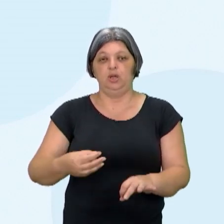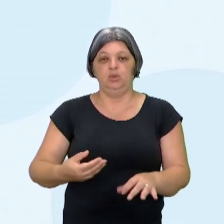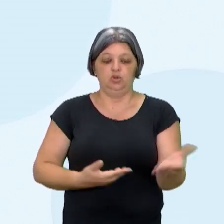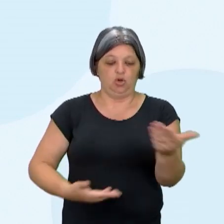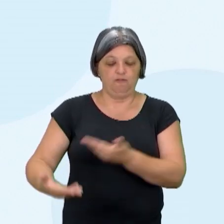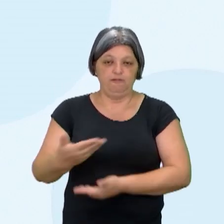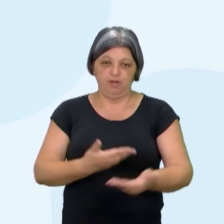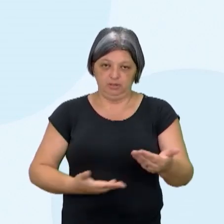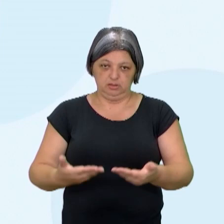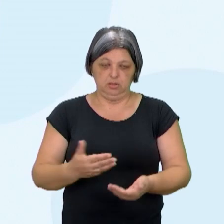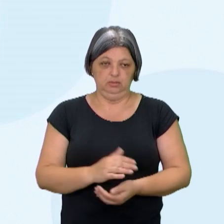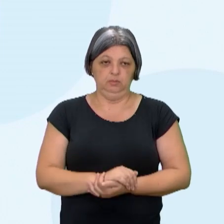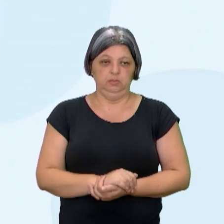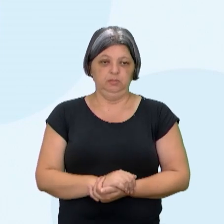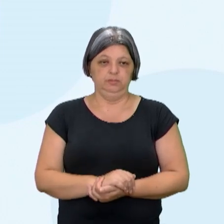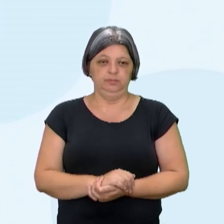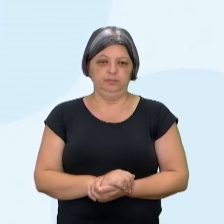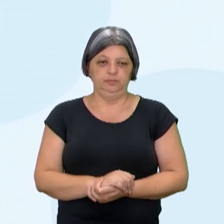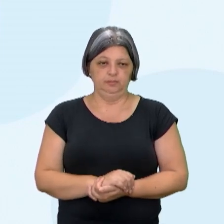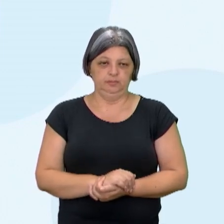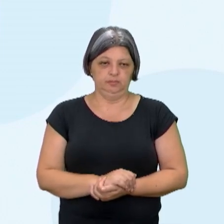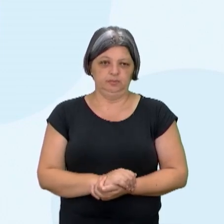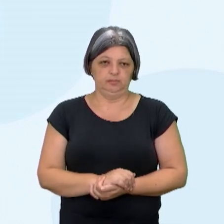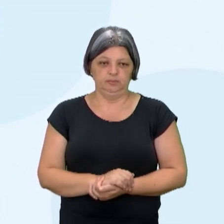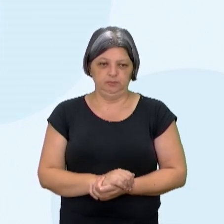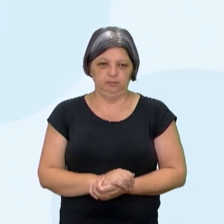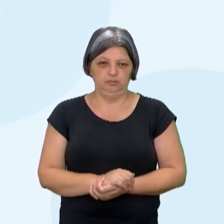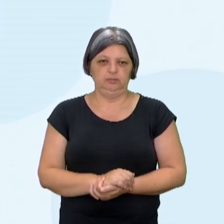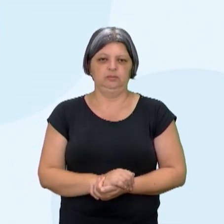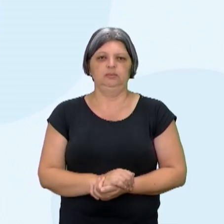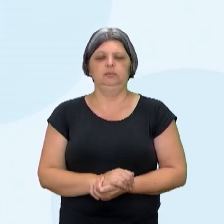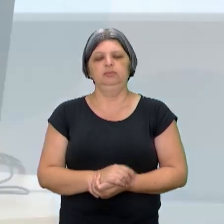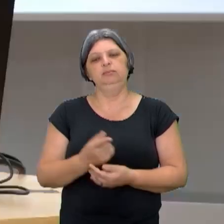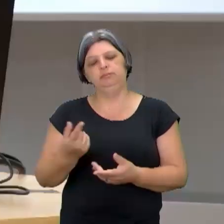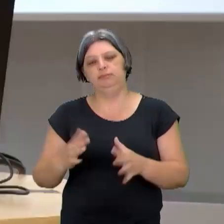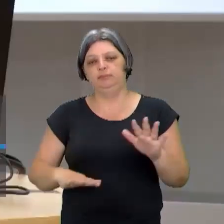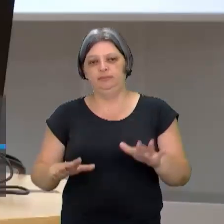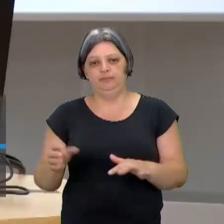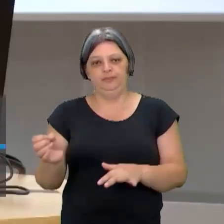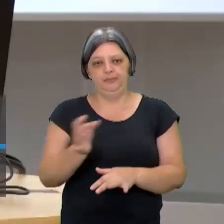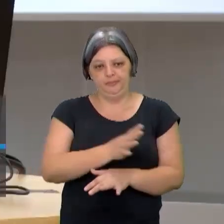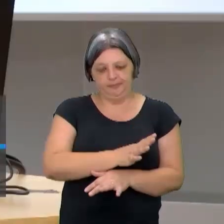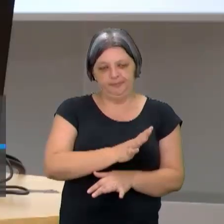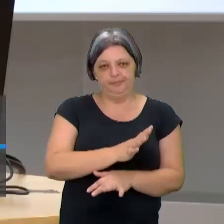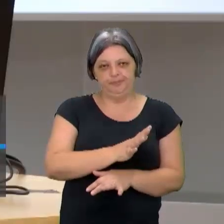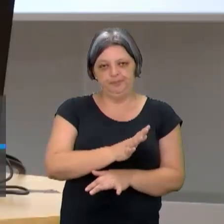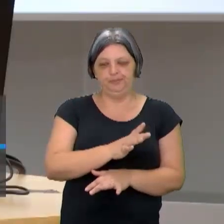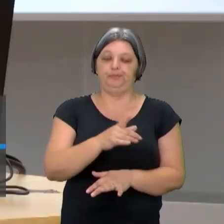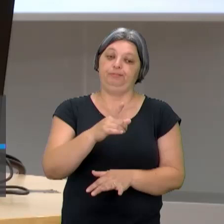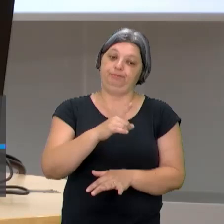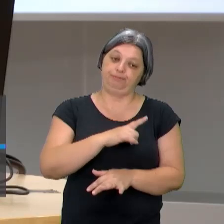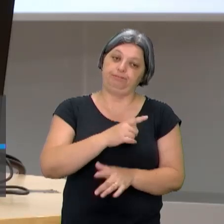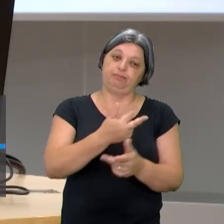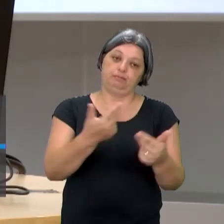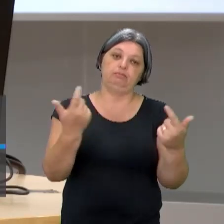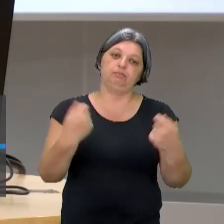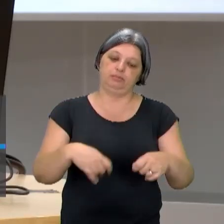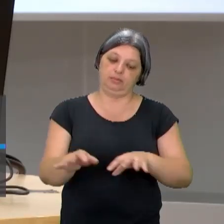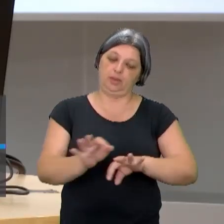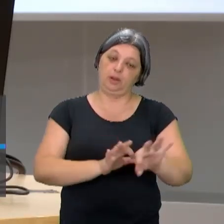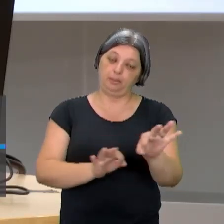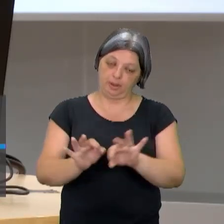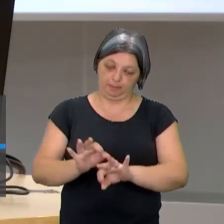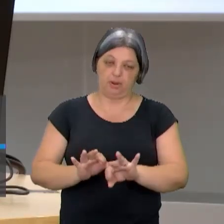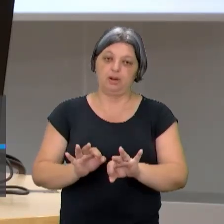certo? Mas, claro, como vocês falaram, né? Se ele acabou de chegar, às vezes tem algumas coisas que ele precisa preparar e que ele não sabe,